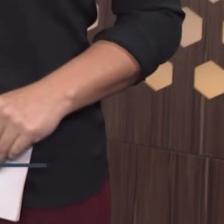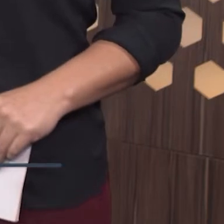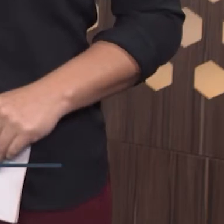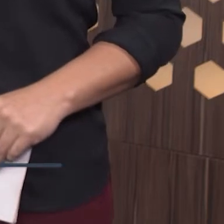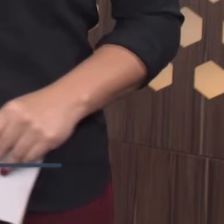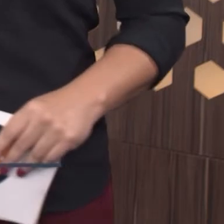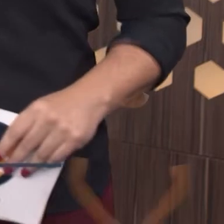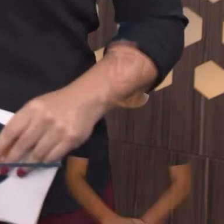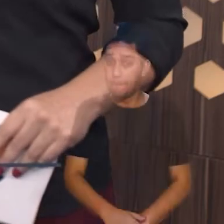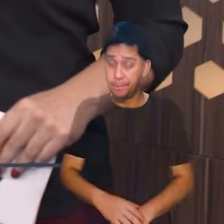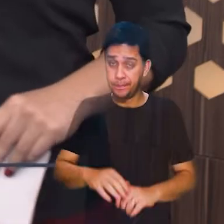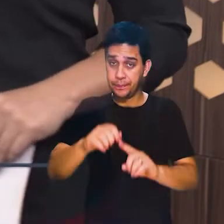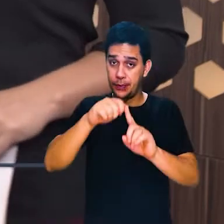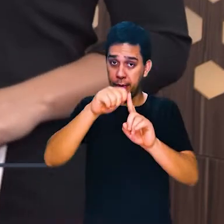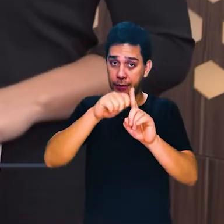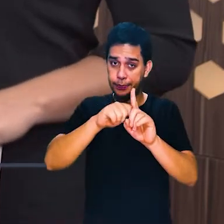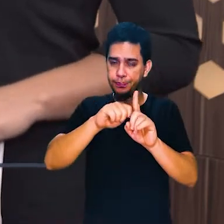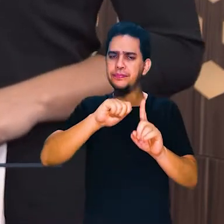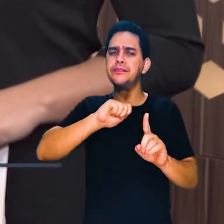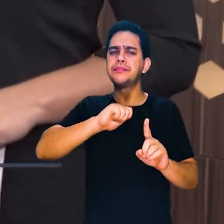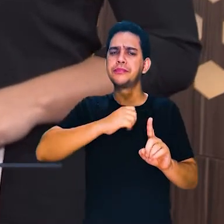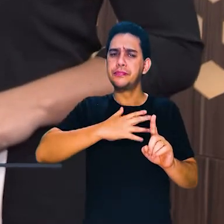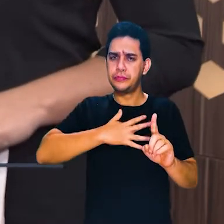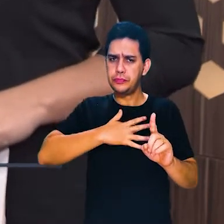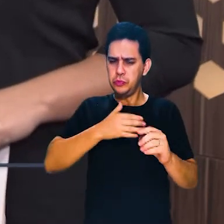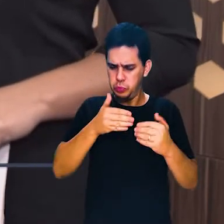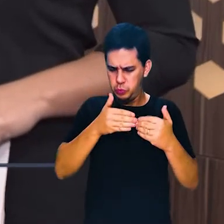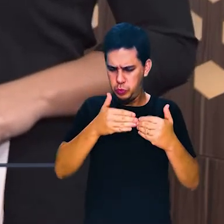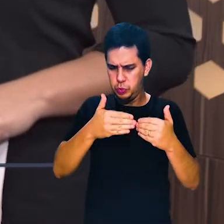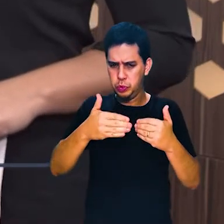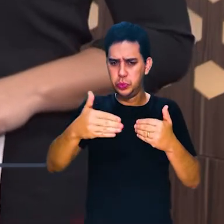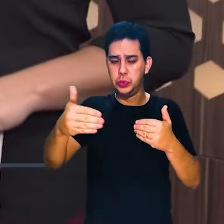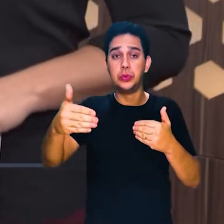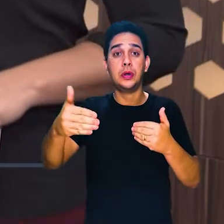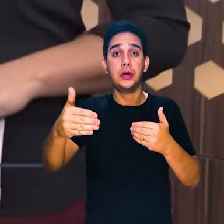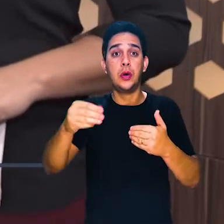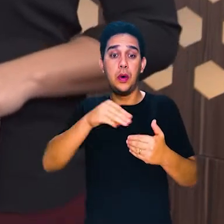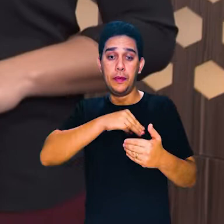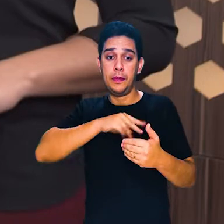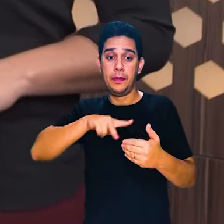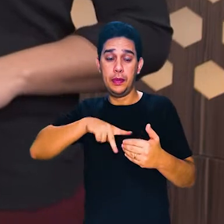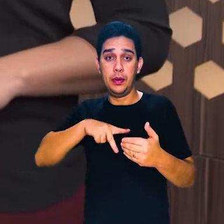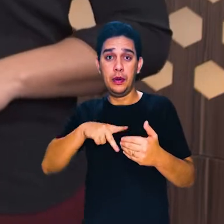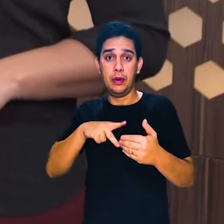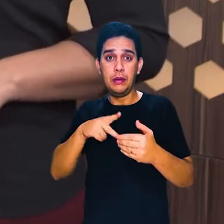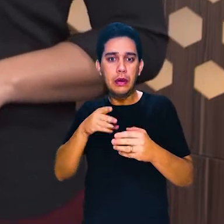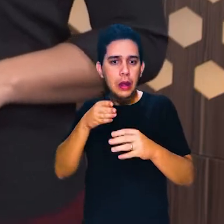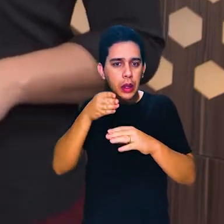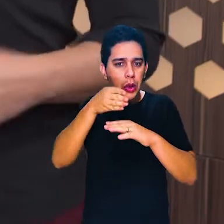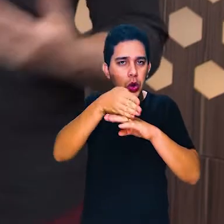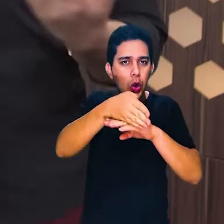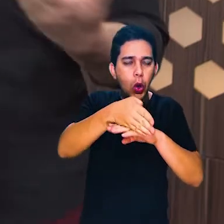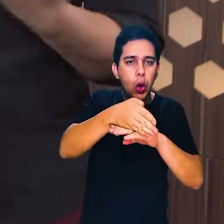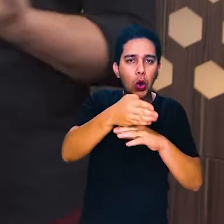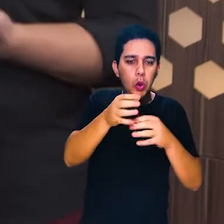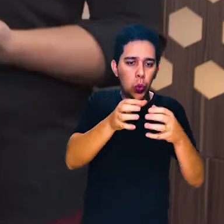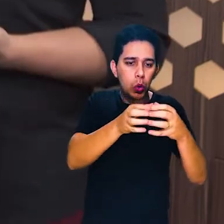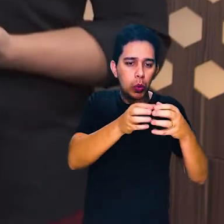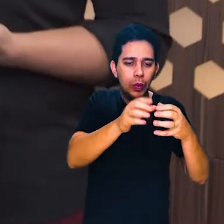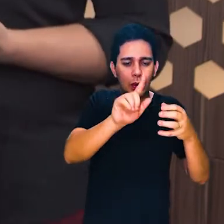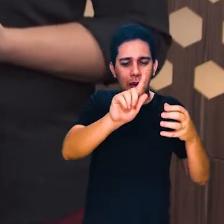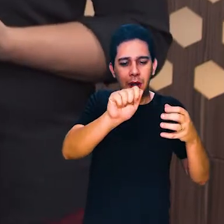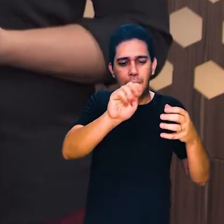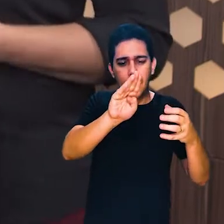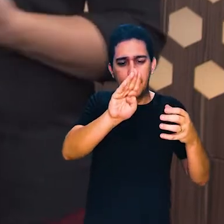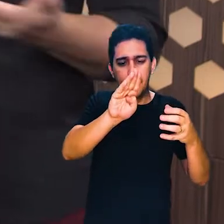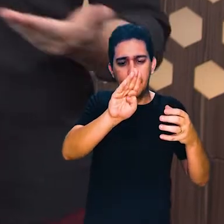Desde agosto, o MPRJ passou a integrar o Gabinete Extraordinário de Segurança Institucional, o GAESE, criado pelo Tribunal